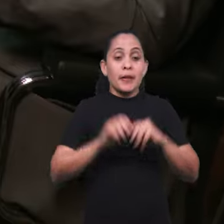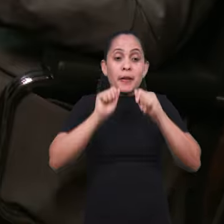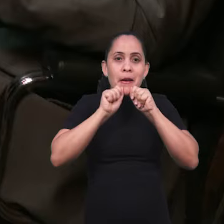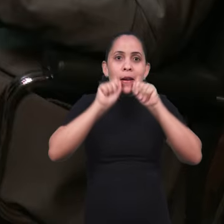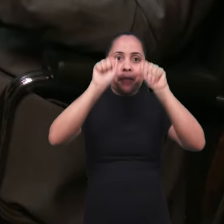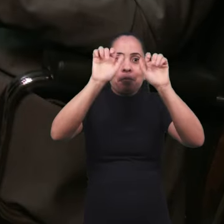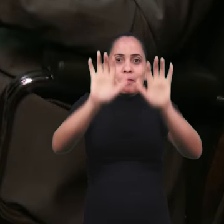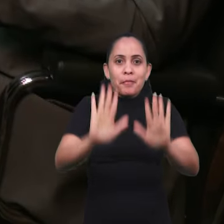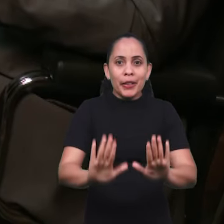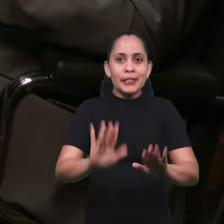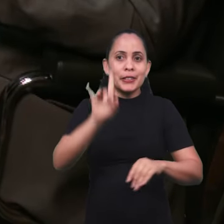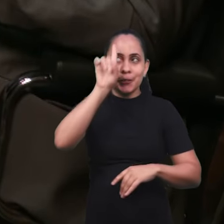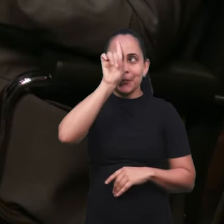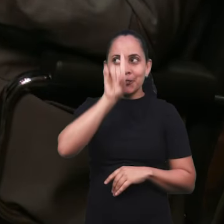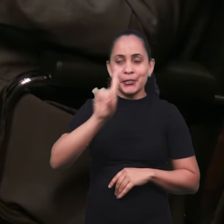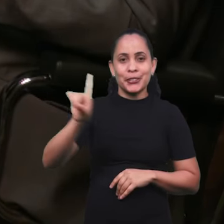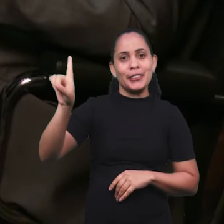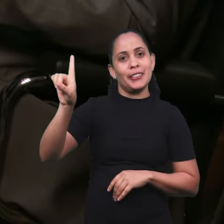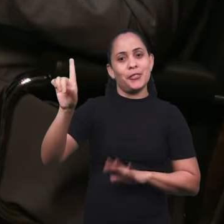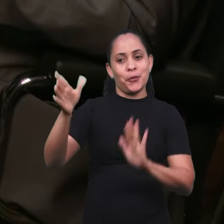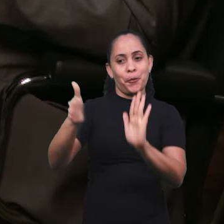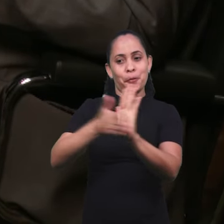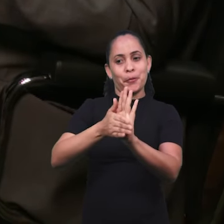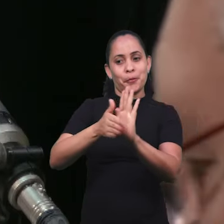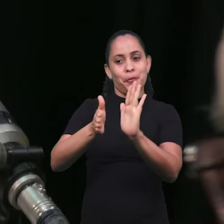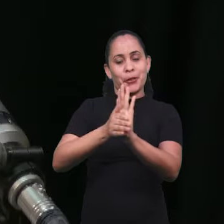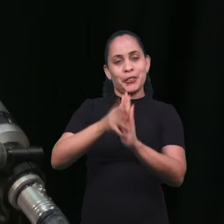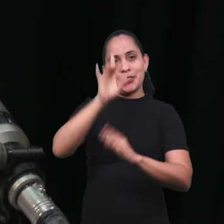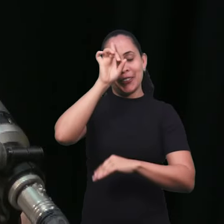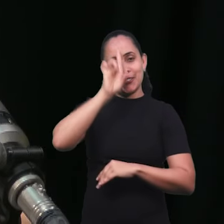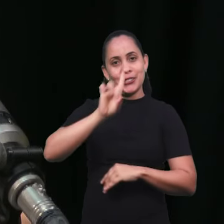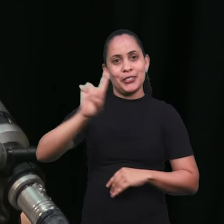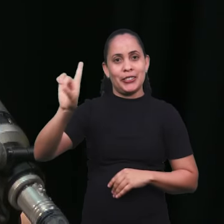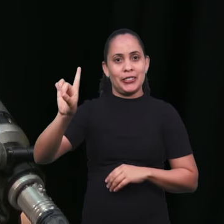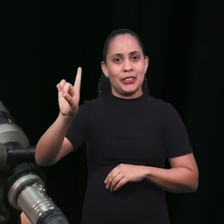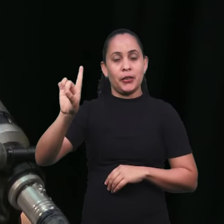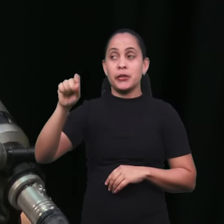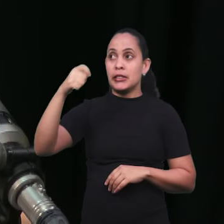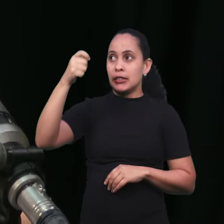a bênção de Deus, o